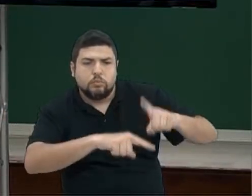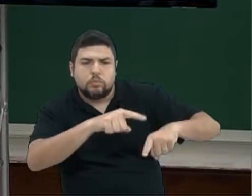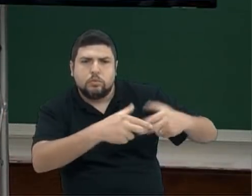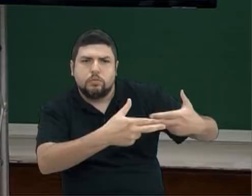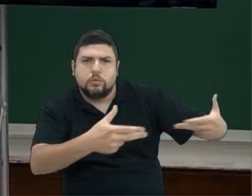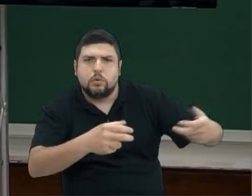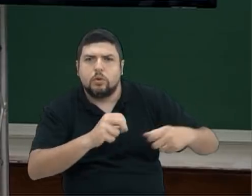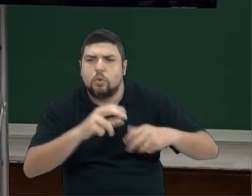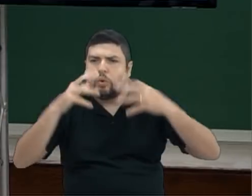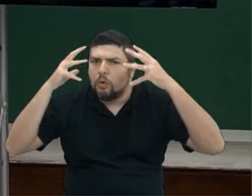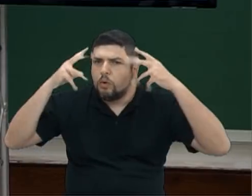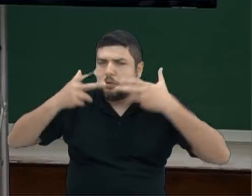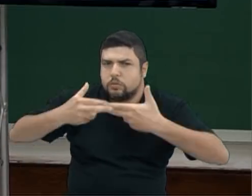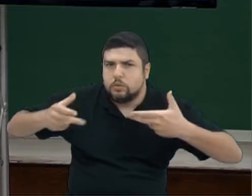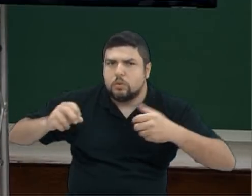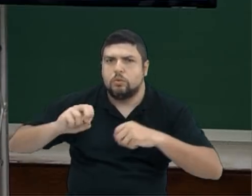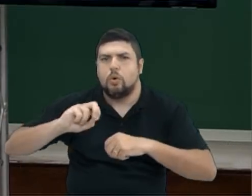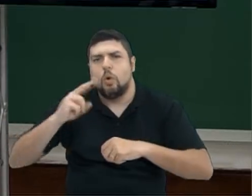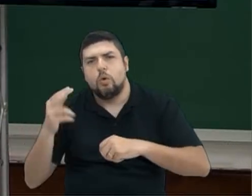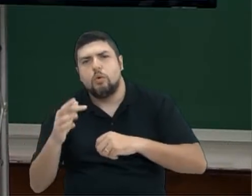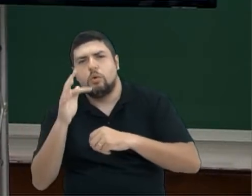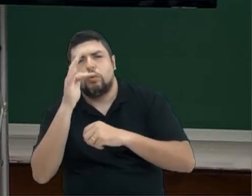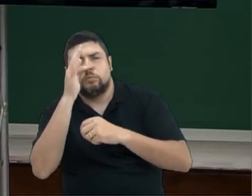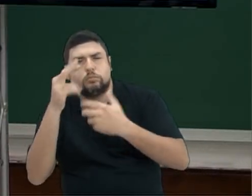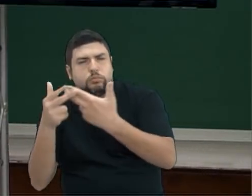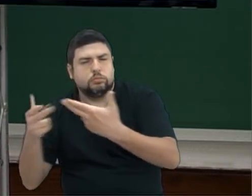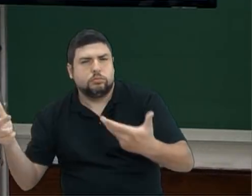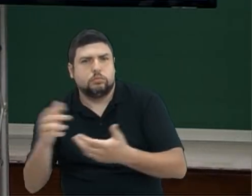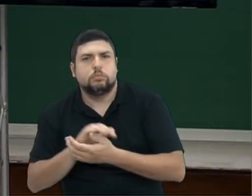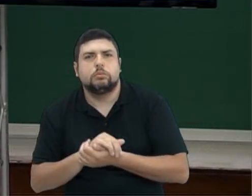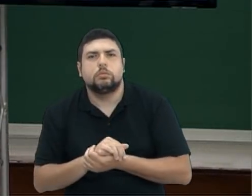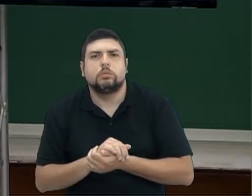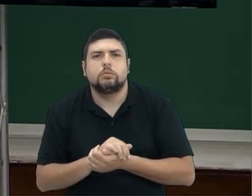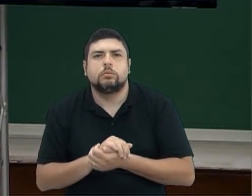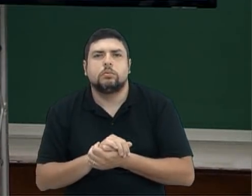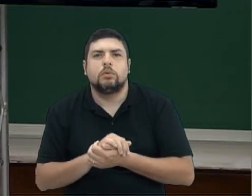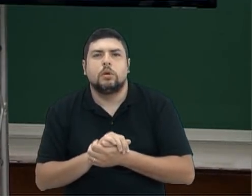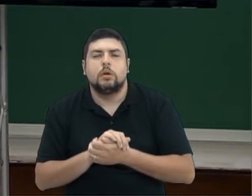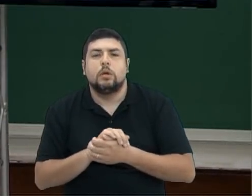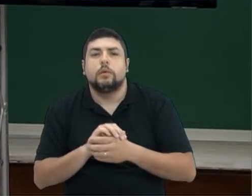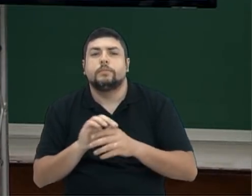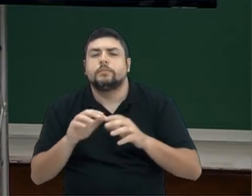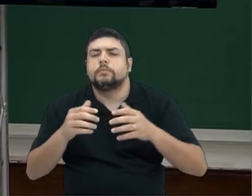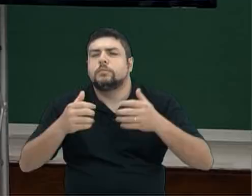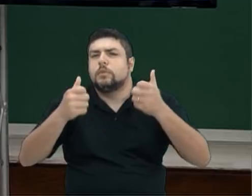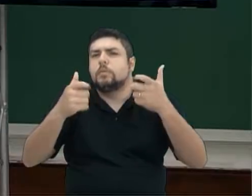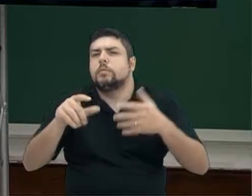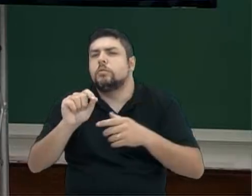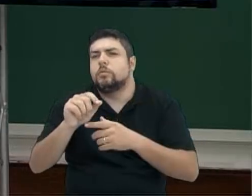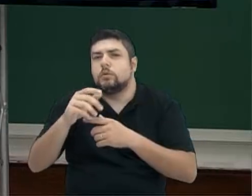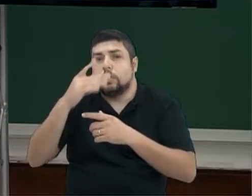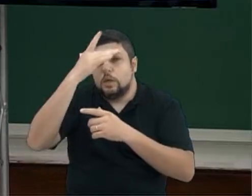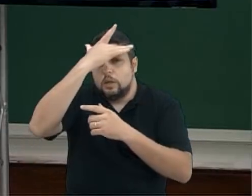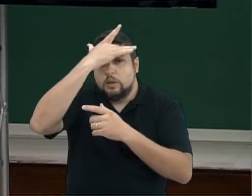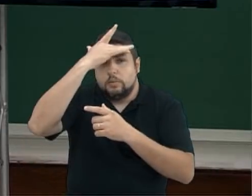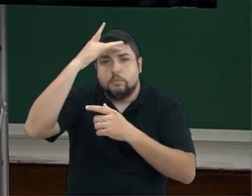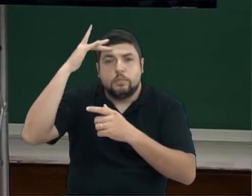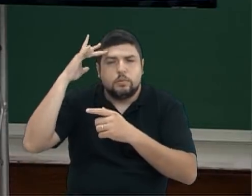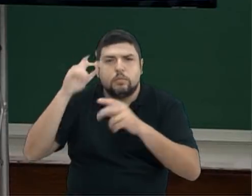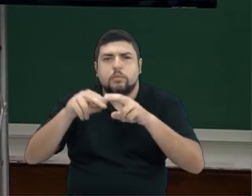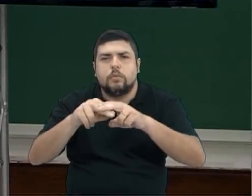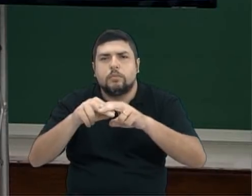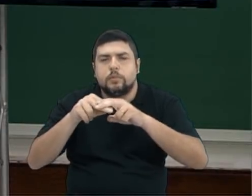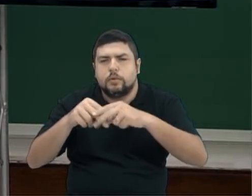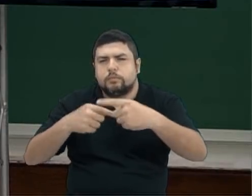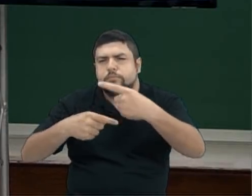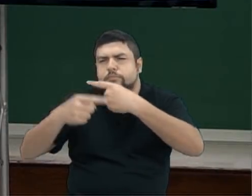animal, pode ser uma planta. A gente fala pessoa lá por causa dos gregos lá, que tinham as palavras